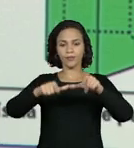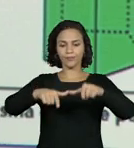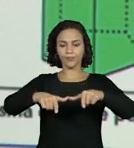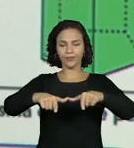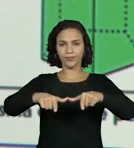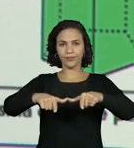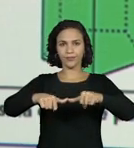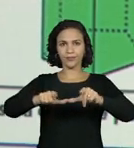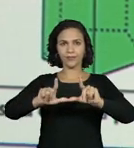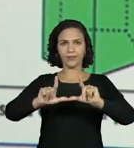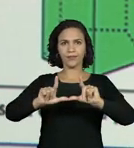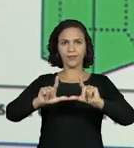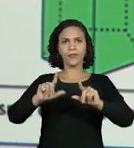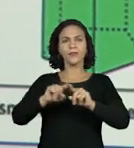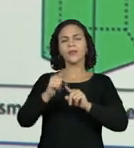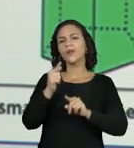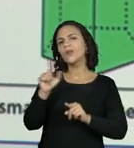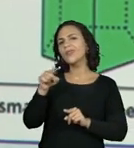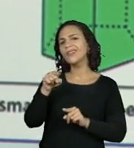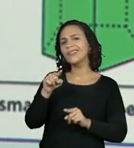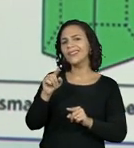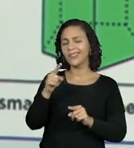palavra comprida,